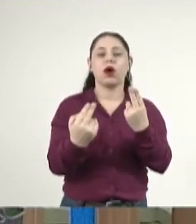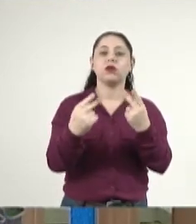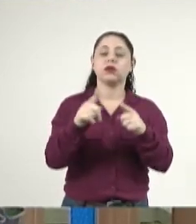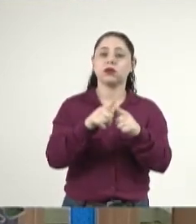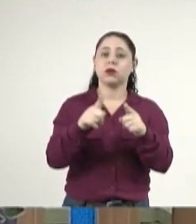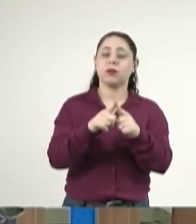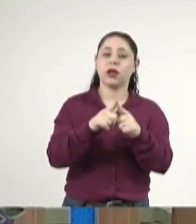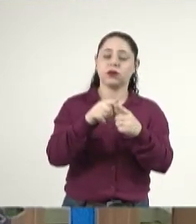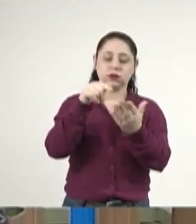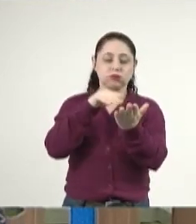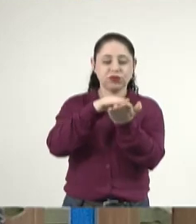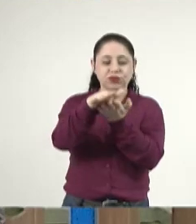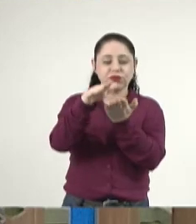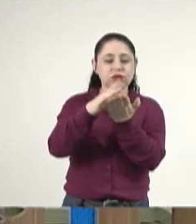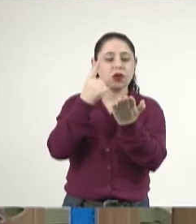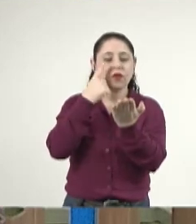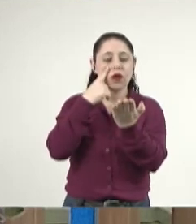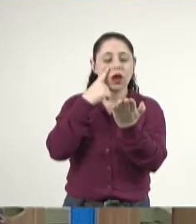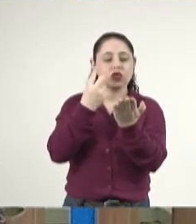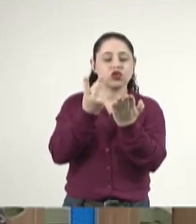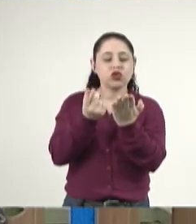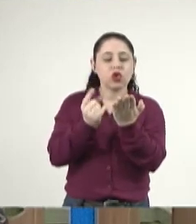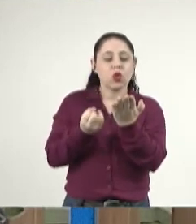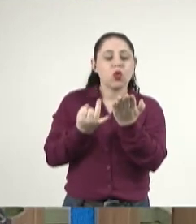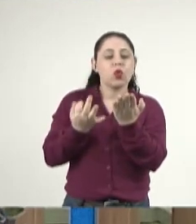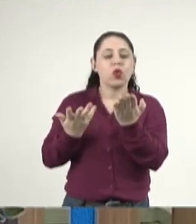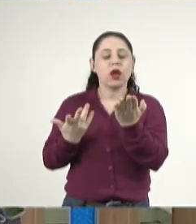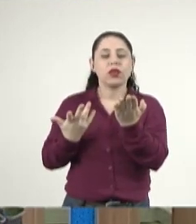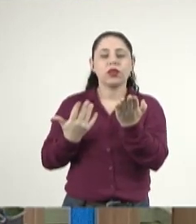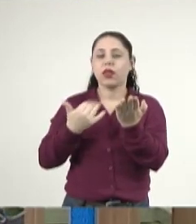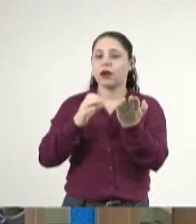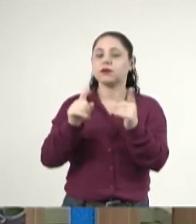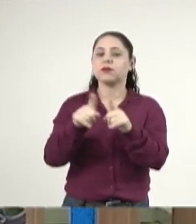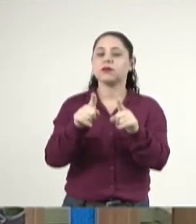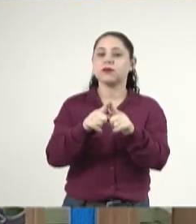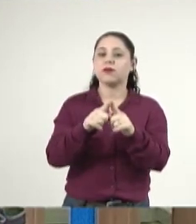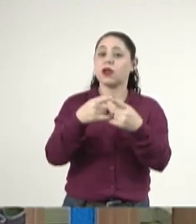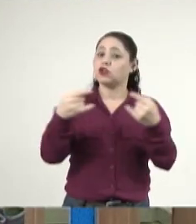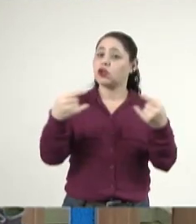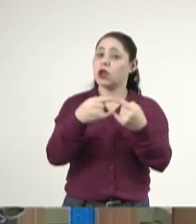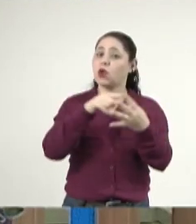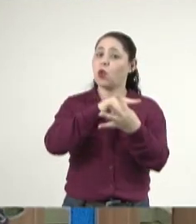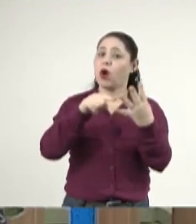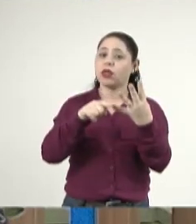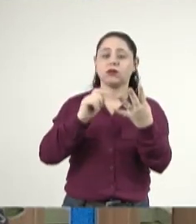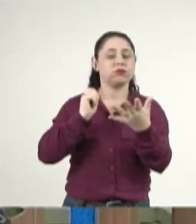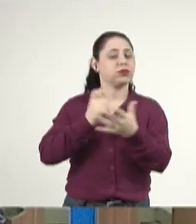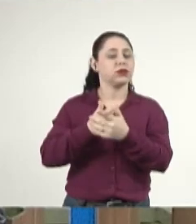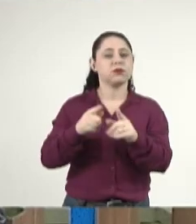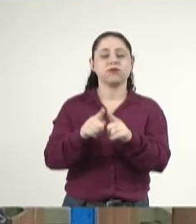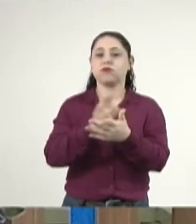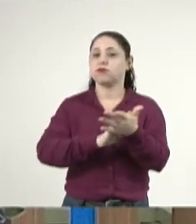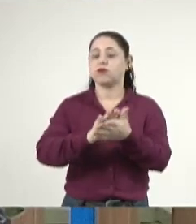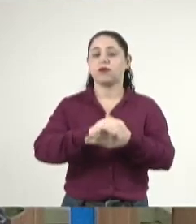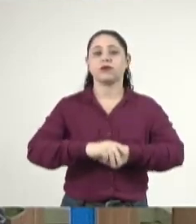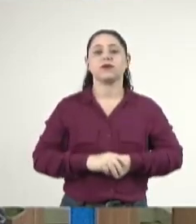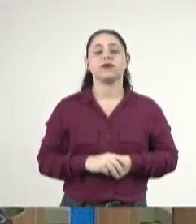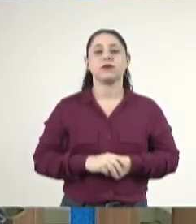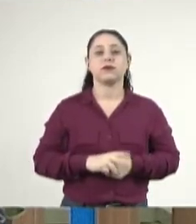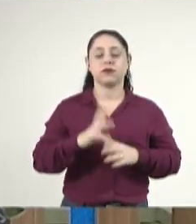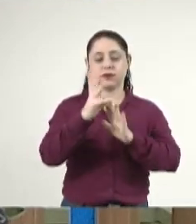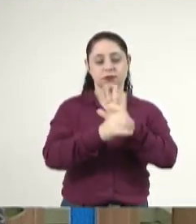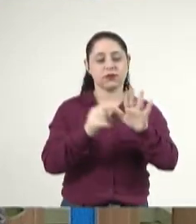folhas de cheque, sem que isso não custe nada, né? Como eu falei, é uma questão que é regulamentada pelo Banco Central. A gente tem uma segunda tela desse projeto